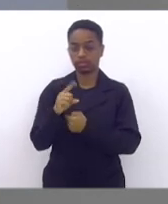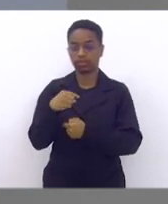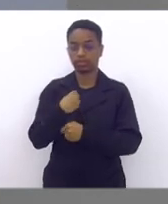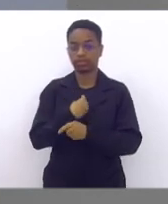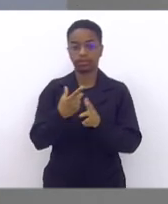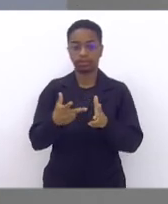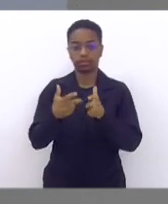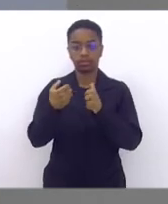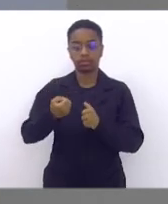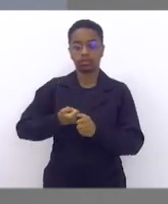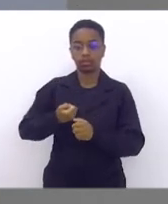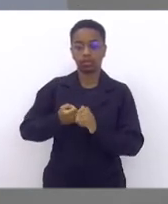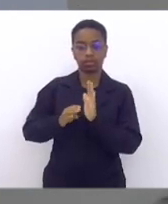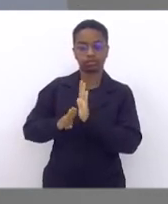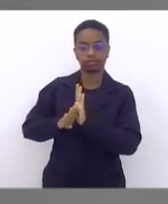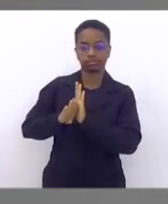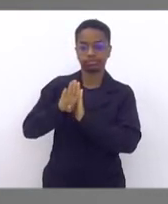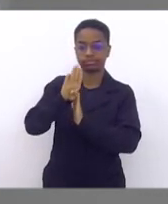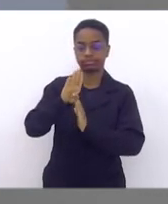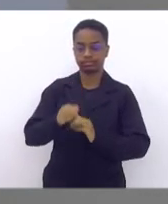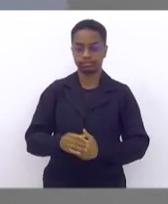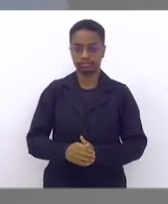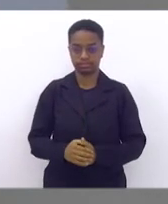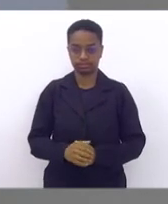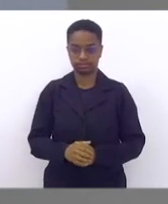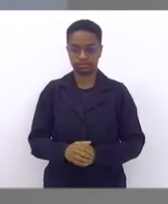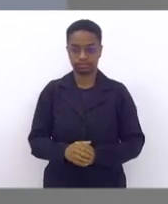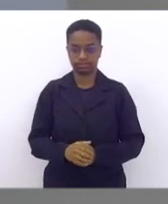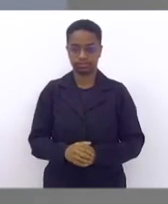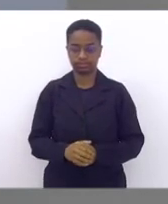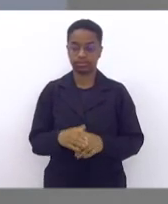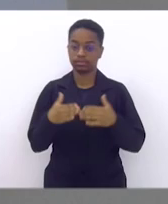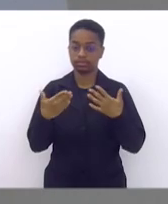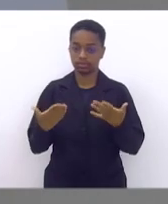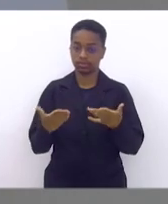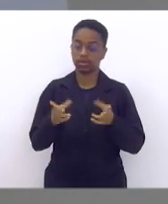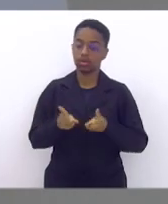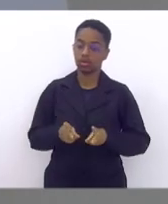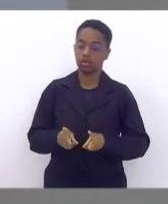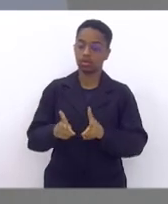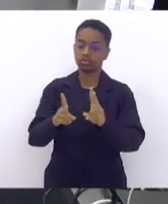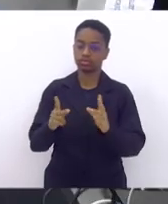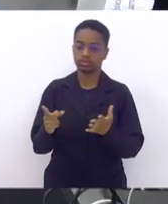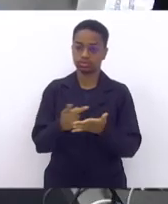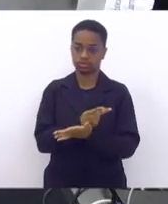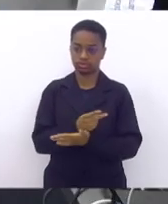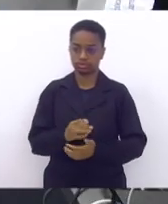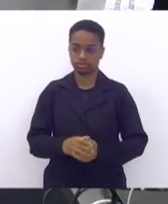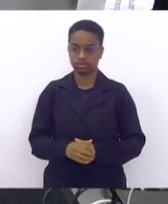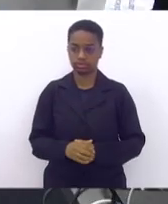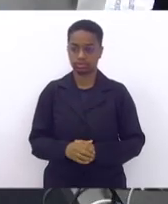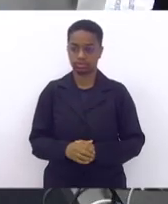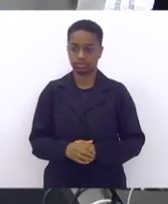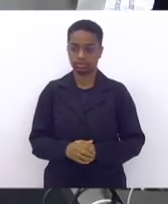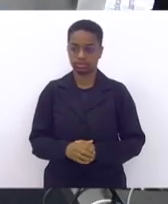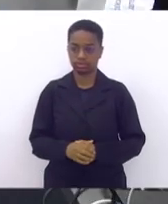que o número aumentou significativamente. Então, isso continua acontecendo.